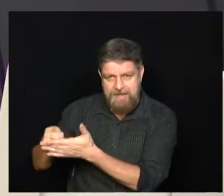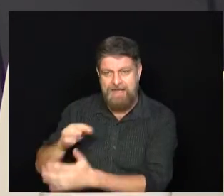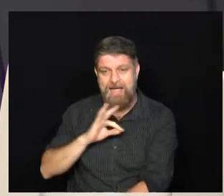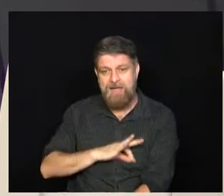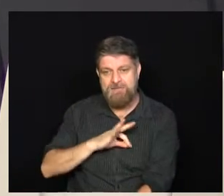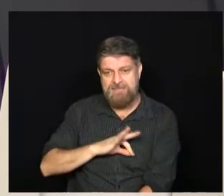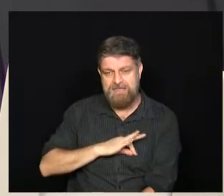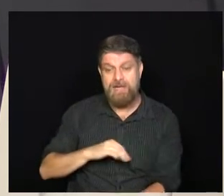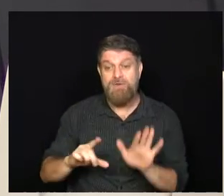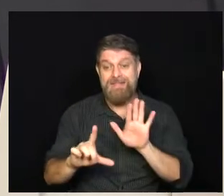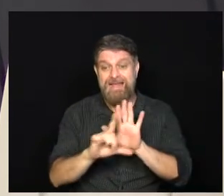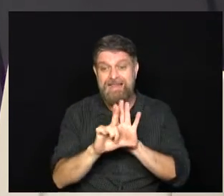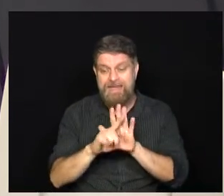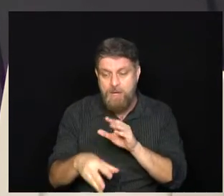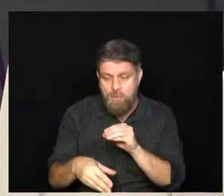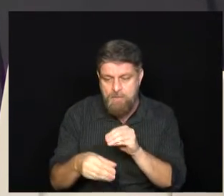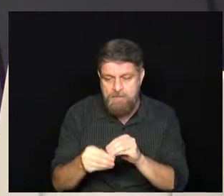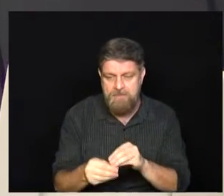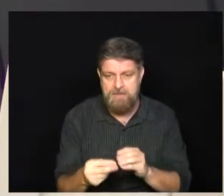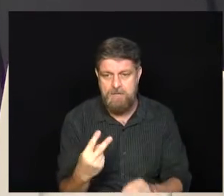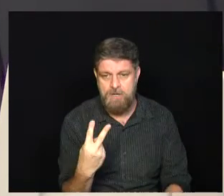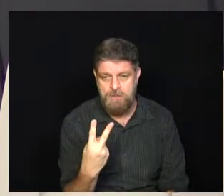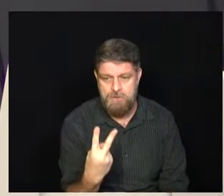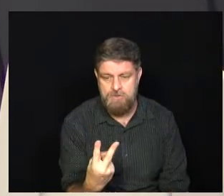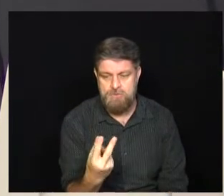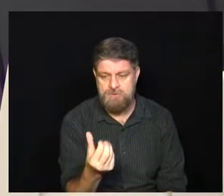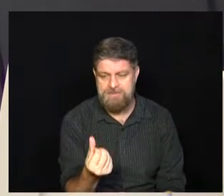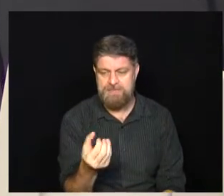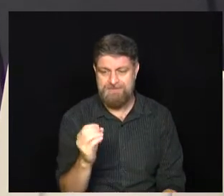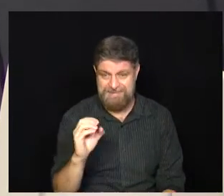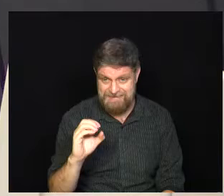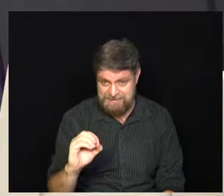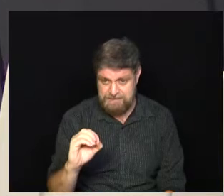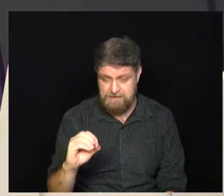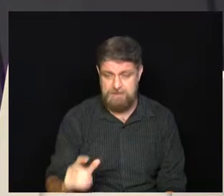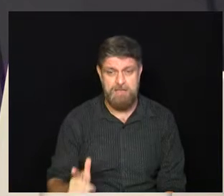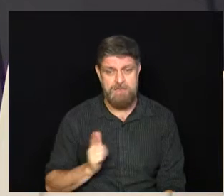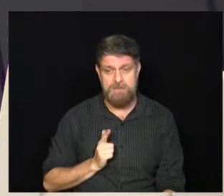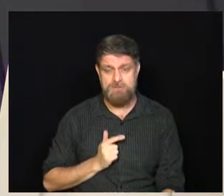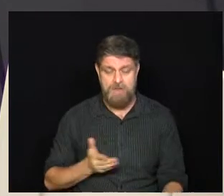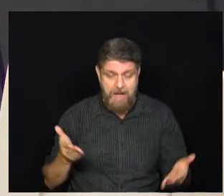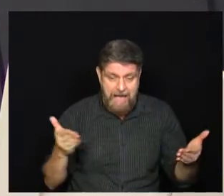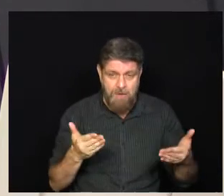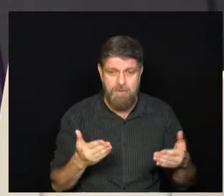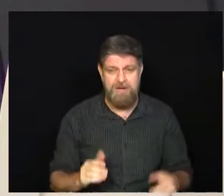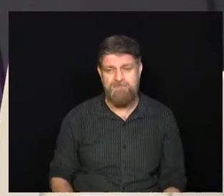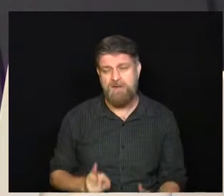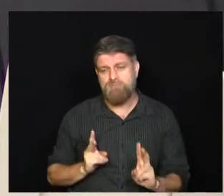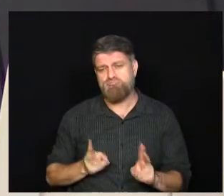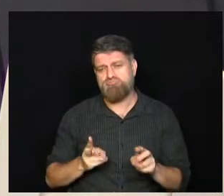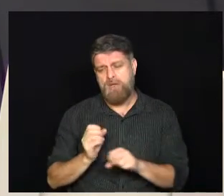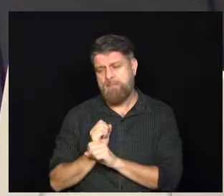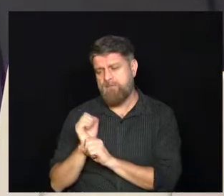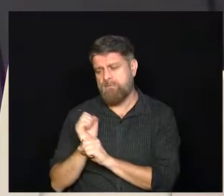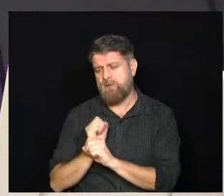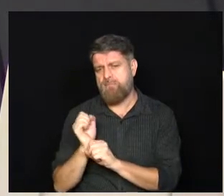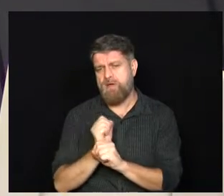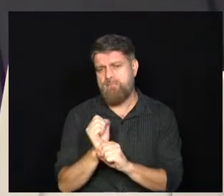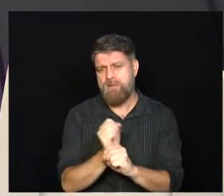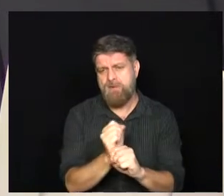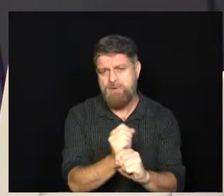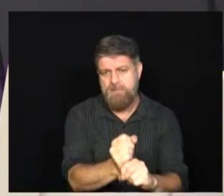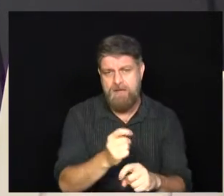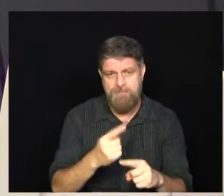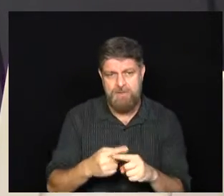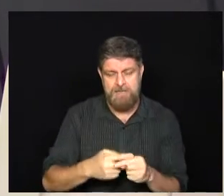Lei Complementar 260. Então, acaba sendo uma situação excepcional que vai perdurar aí por muitos anos, porque o